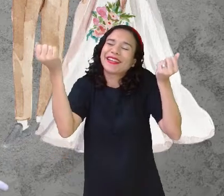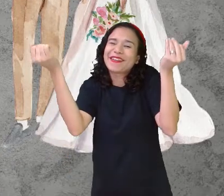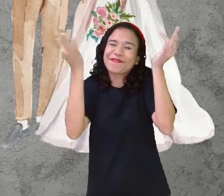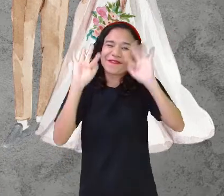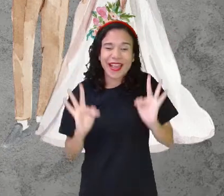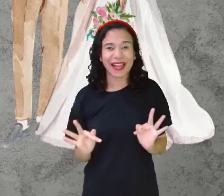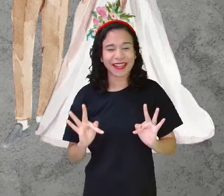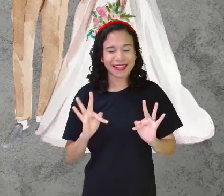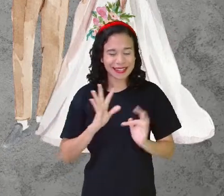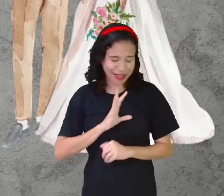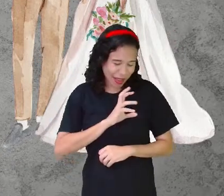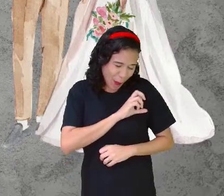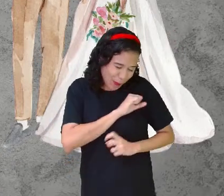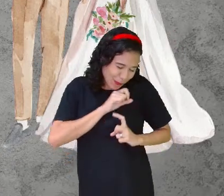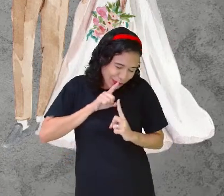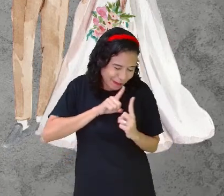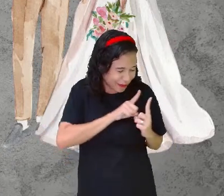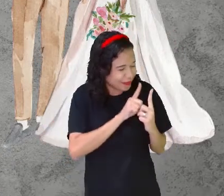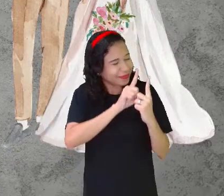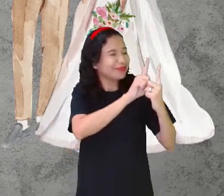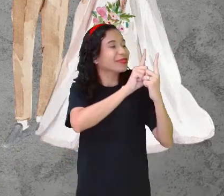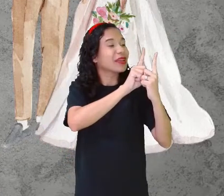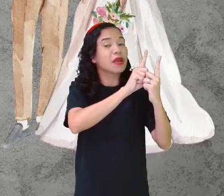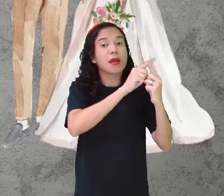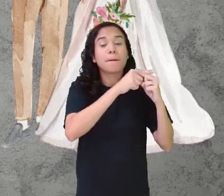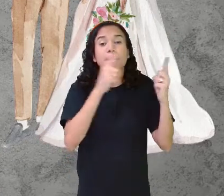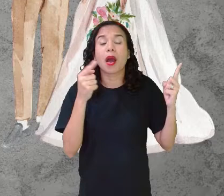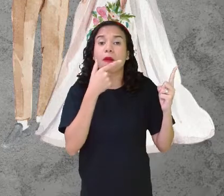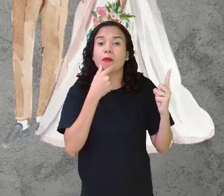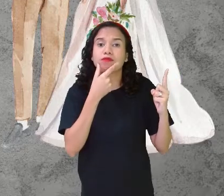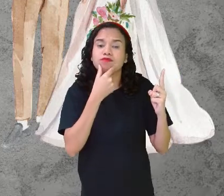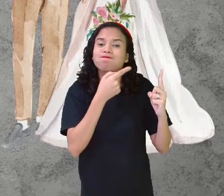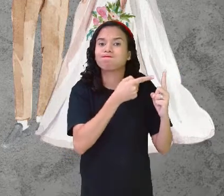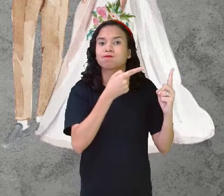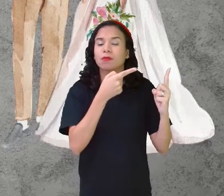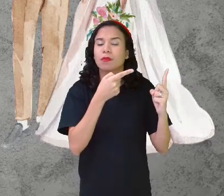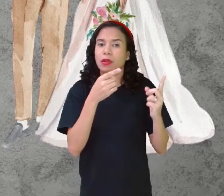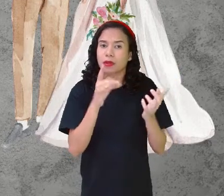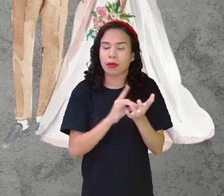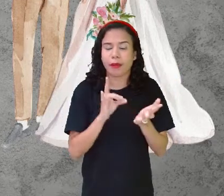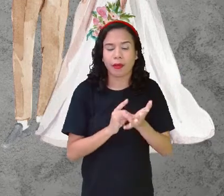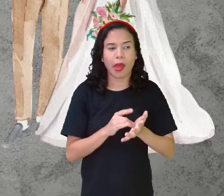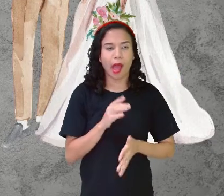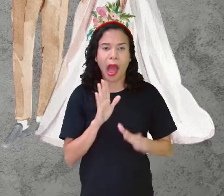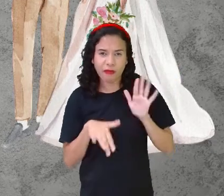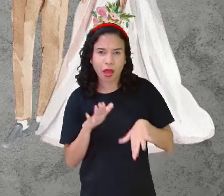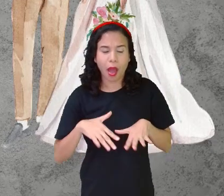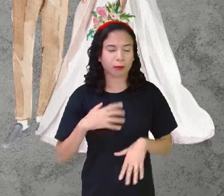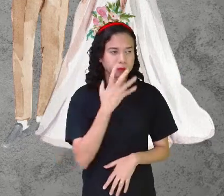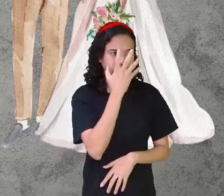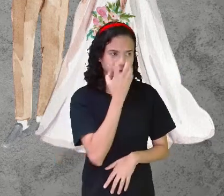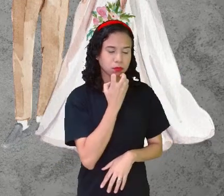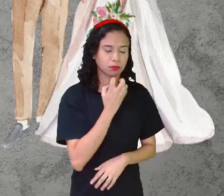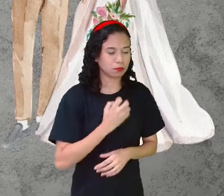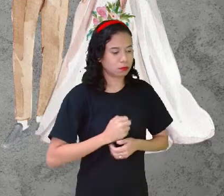felizes e apaixonados. Mas Jordã tinha um temperamento bastante sisudo e